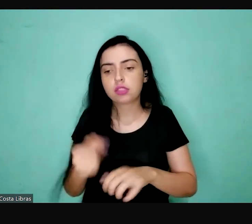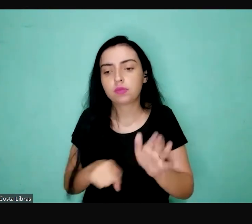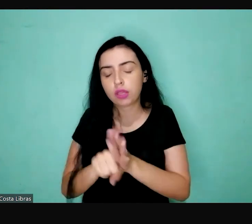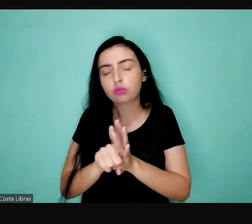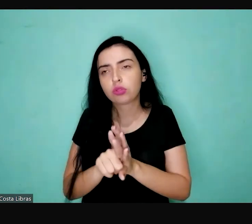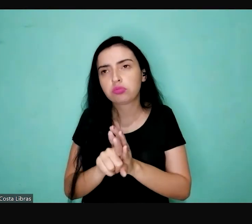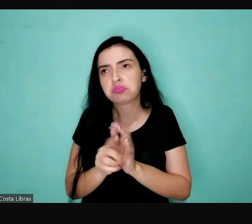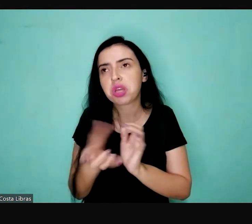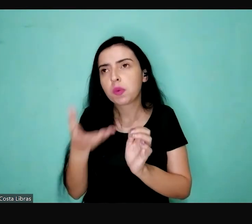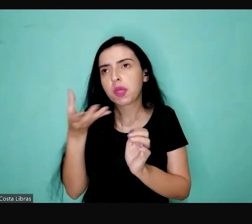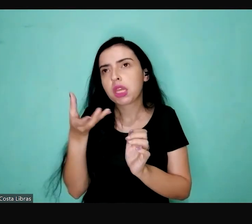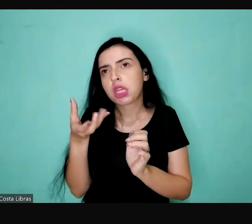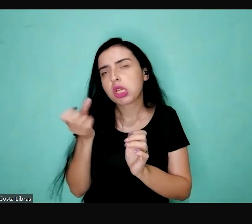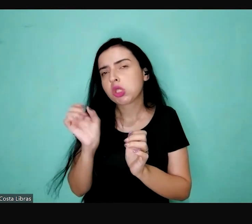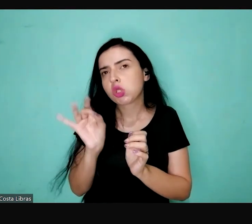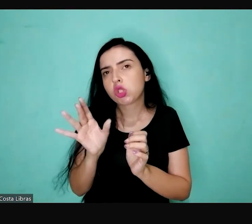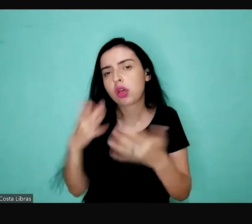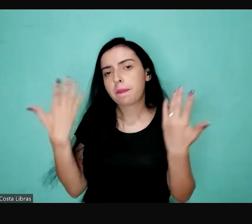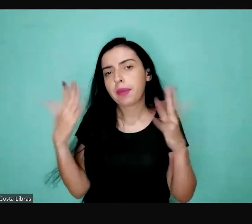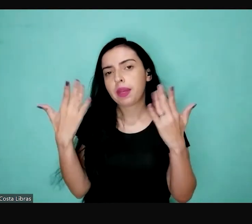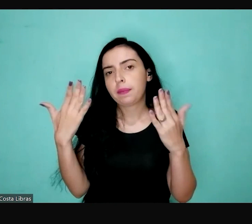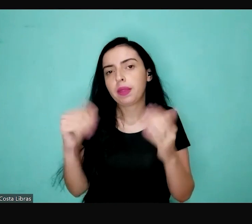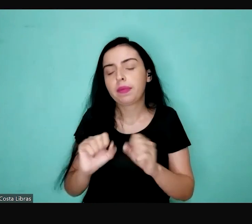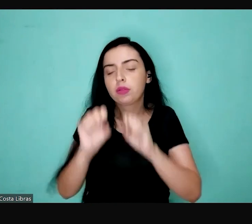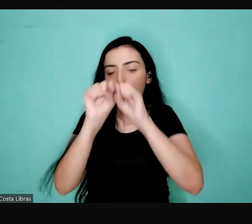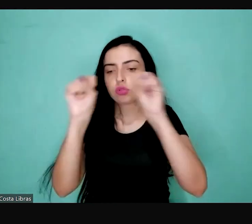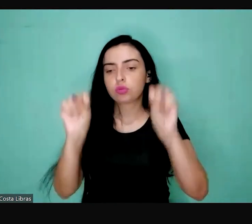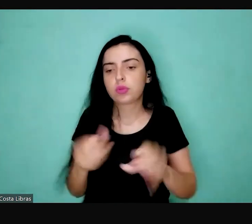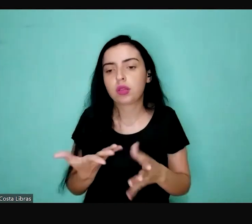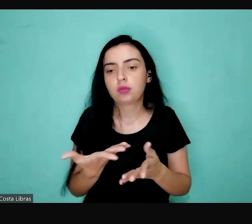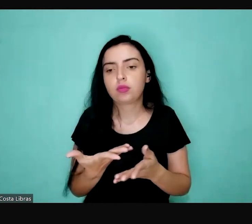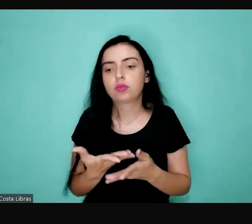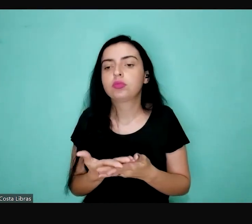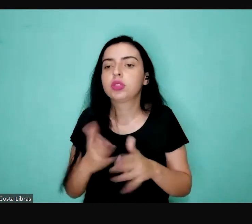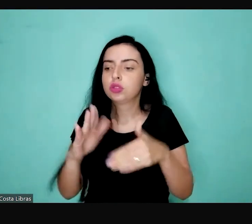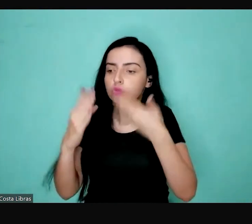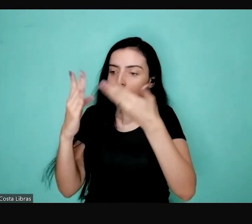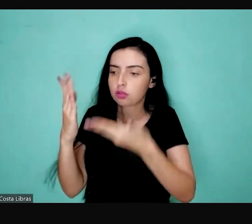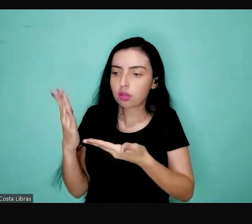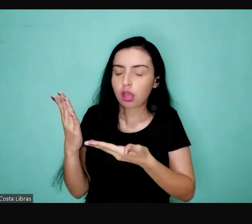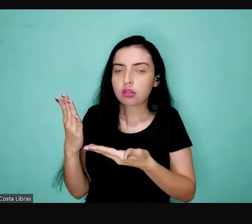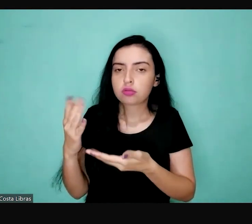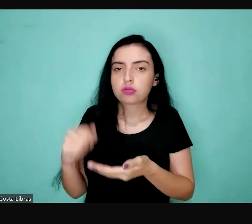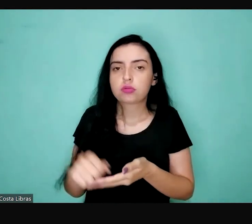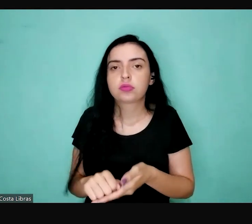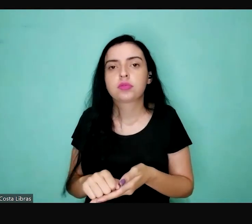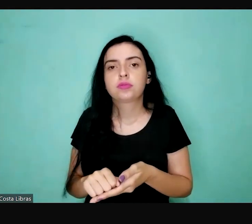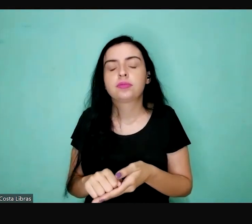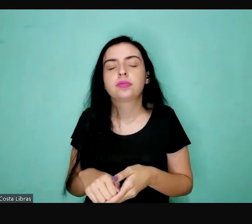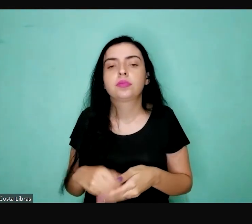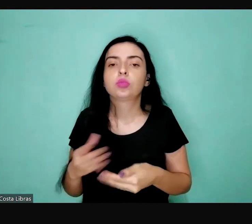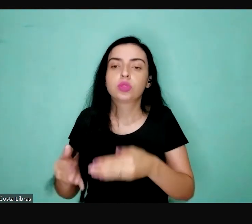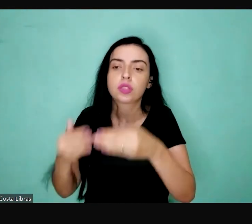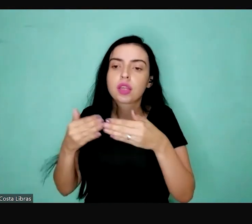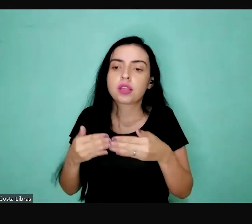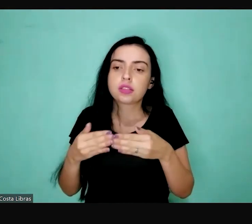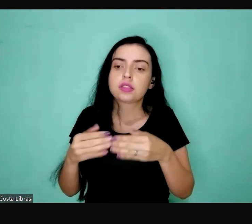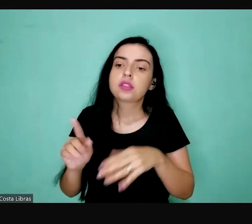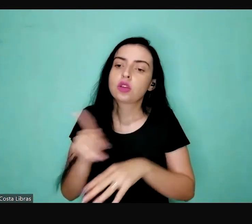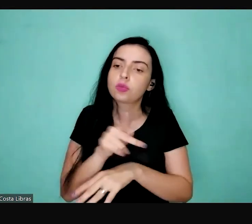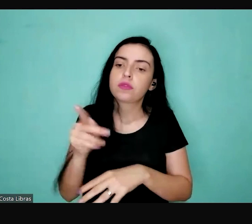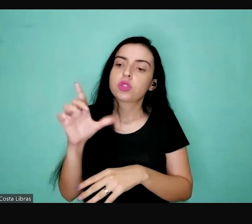só parabenizar o tribunal, especialmente o senhor, professor José Carlos Francisco, por trazer o professor Lorenzo